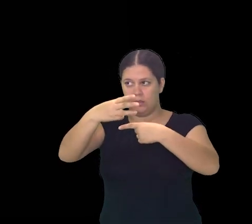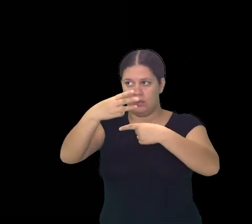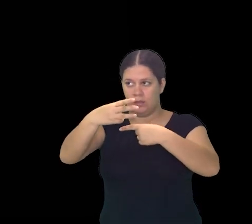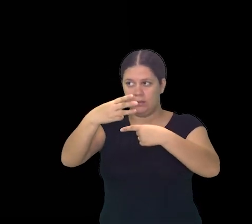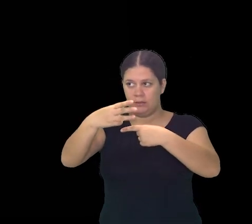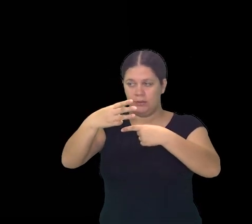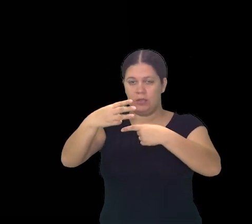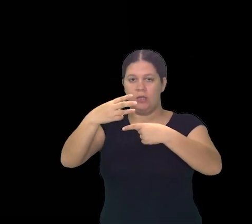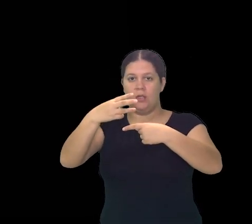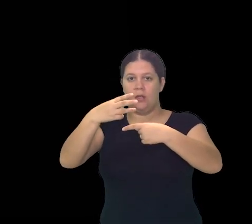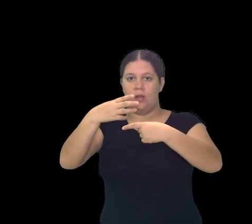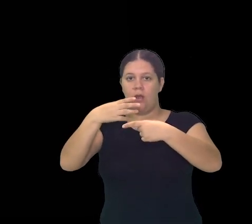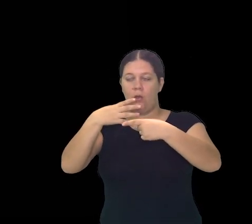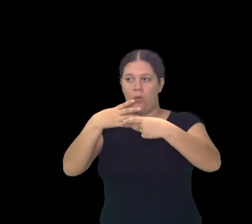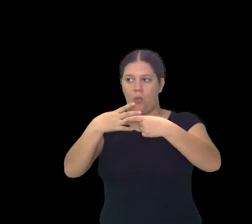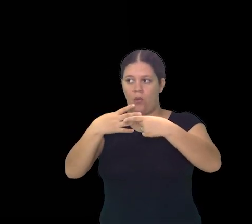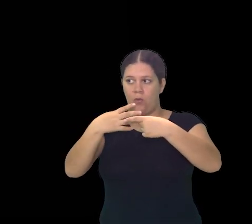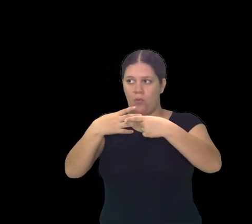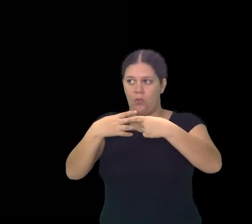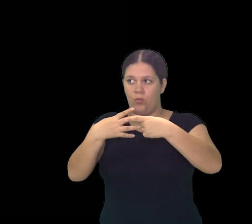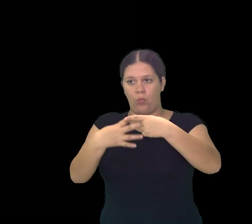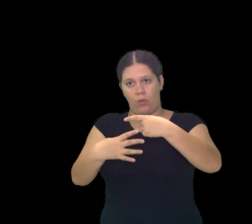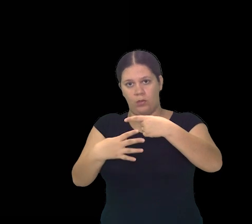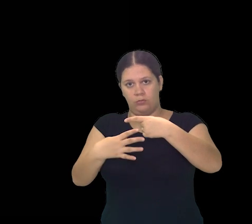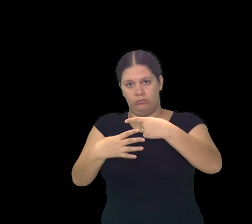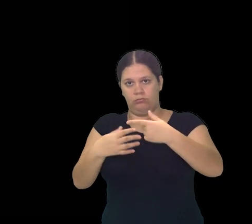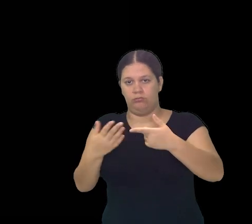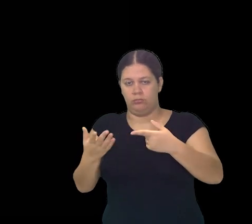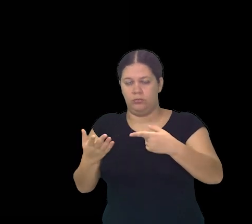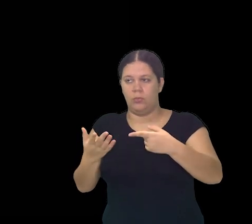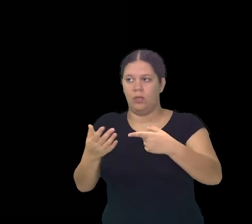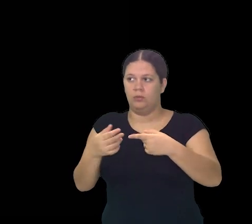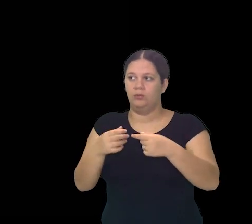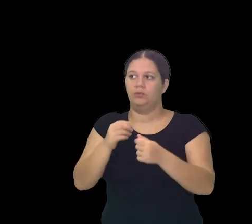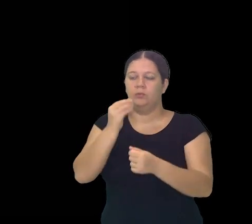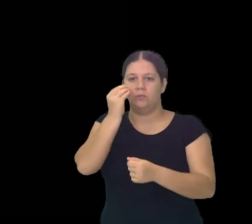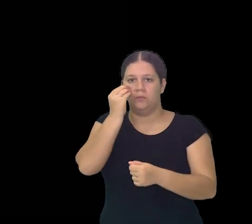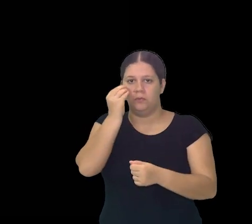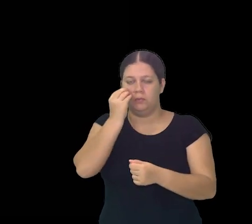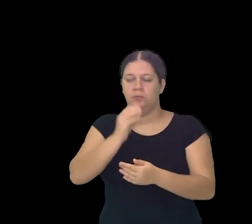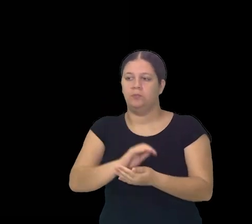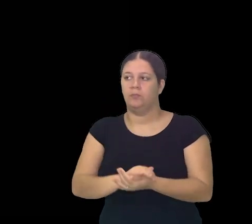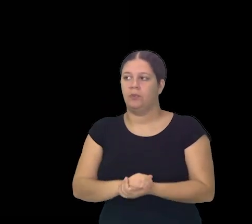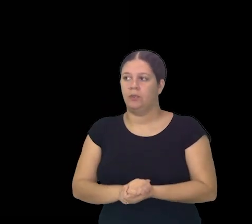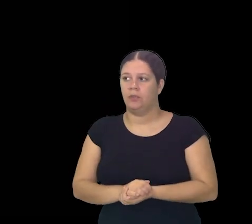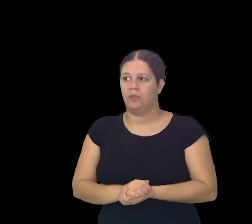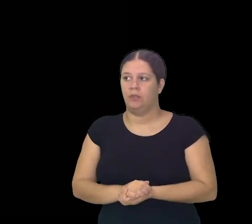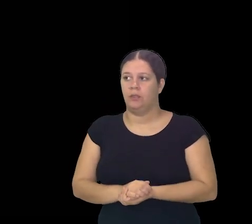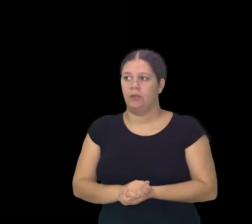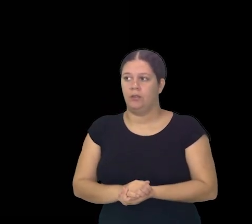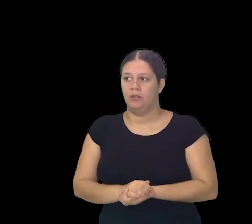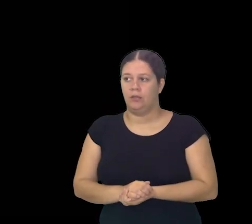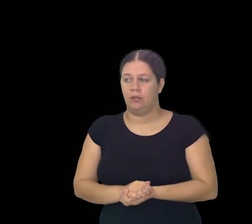como 3/4. O 4, você leria como 3/4.